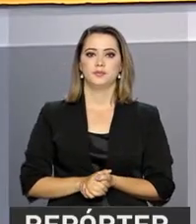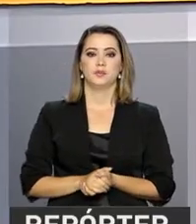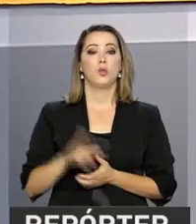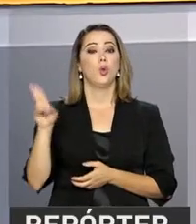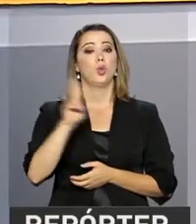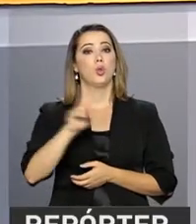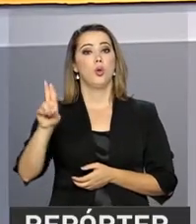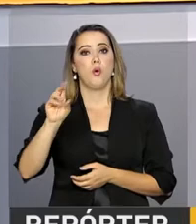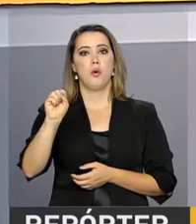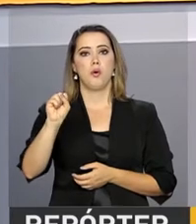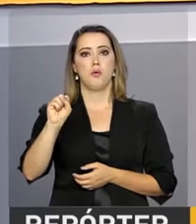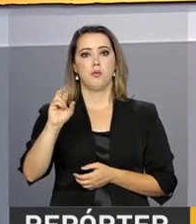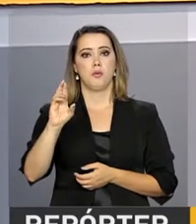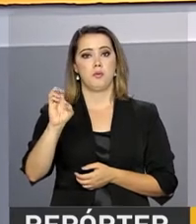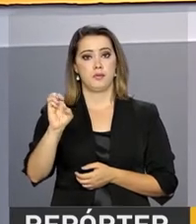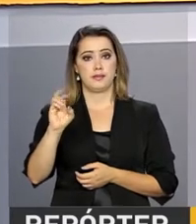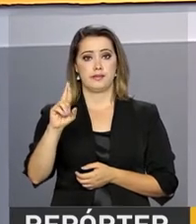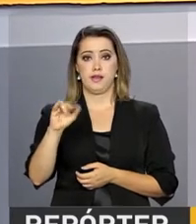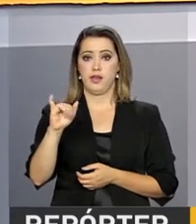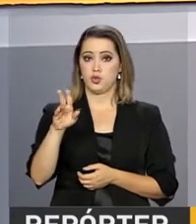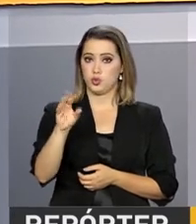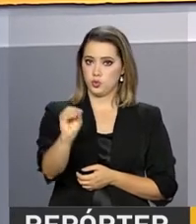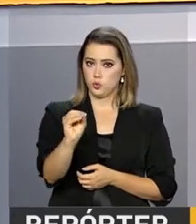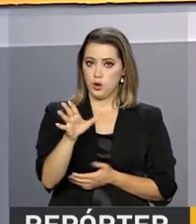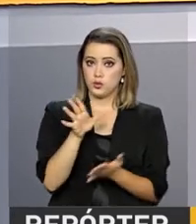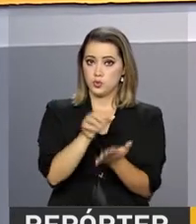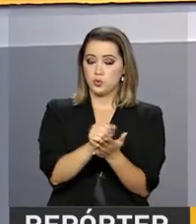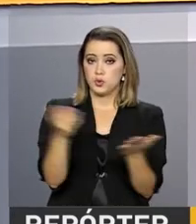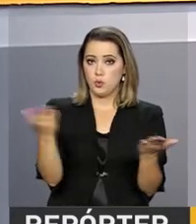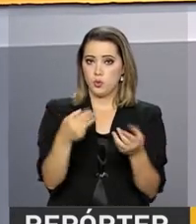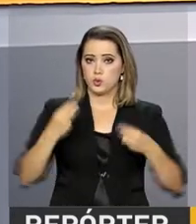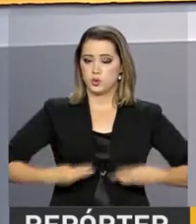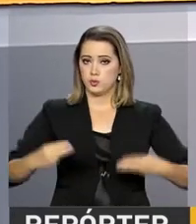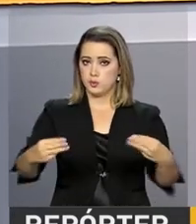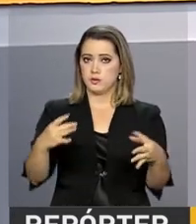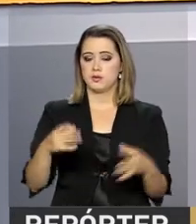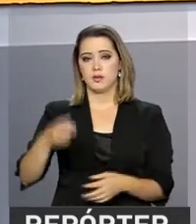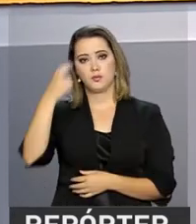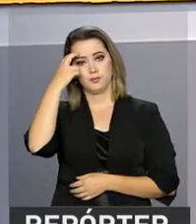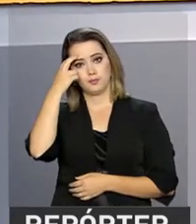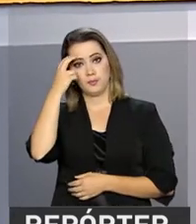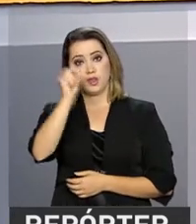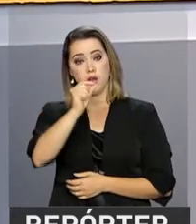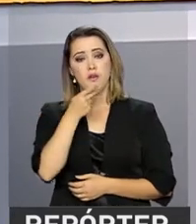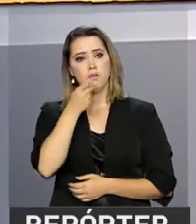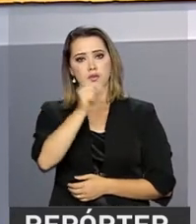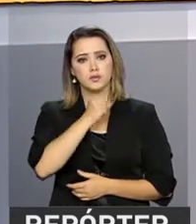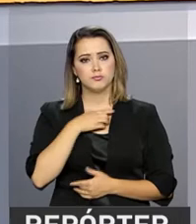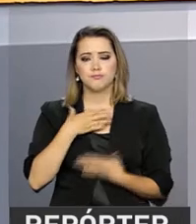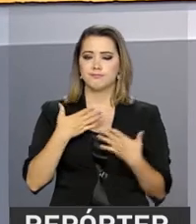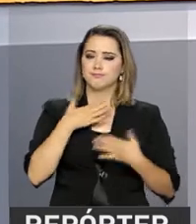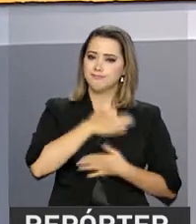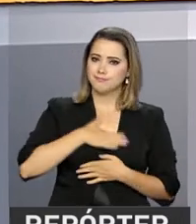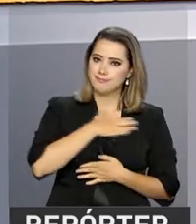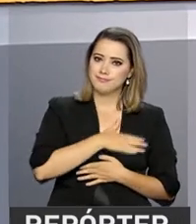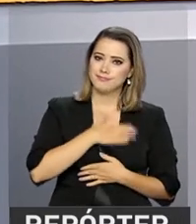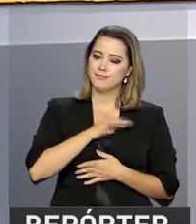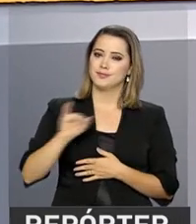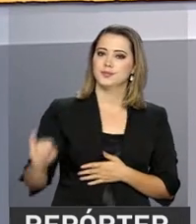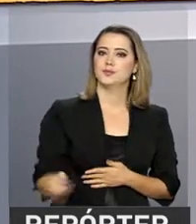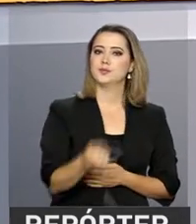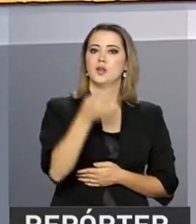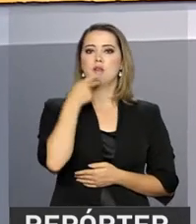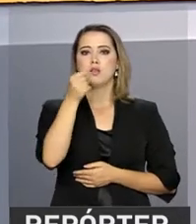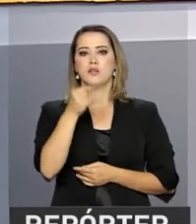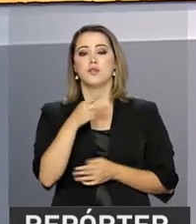sérgio sá leitão assumiu hoje o ministério da cultura no discurso de posse ele disse estar honrado com a oportunidade e falou